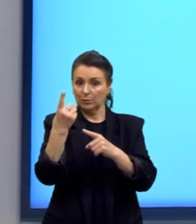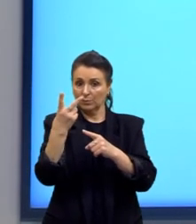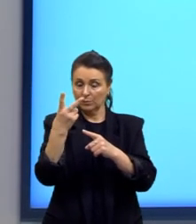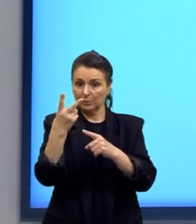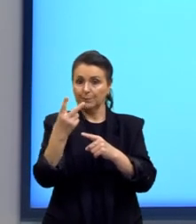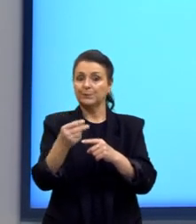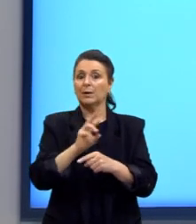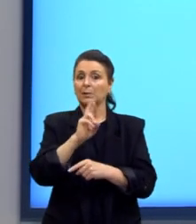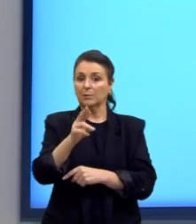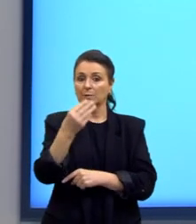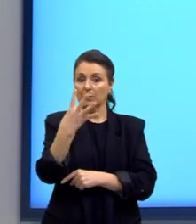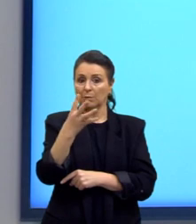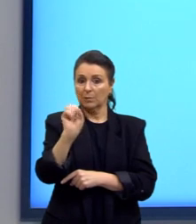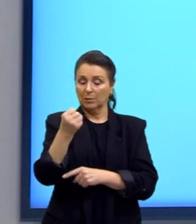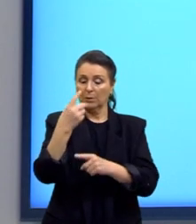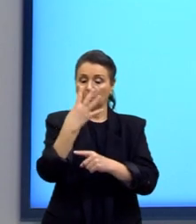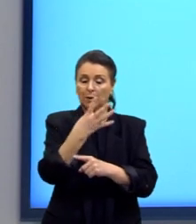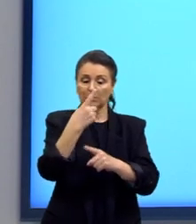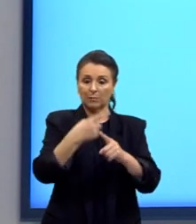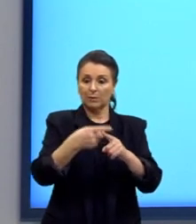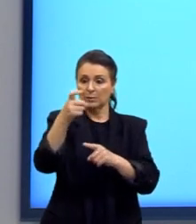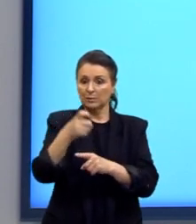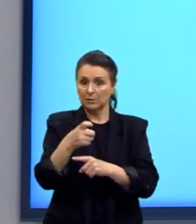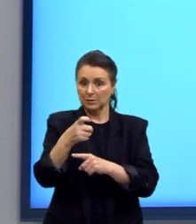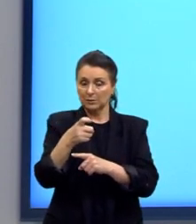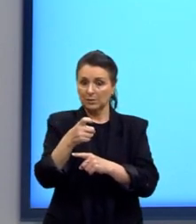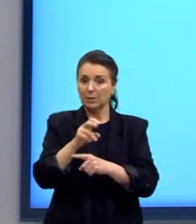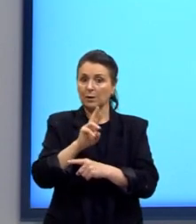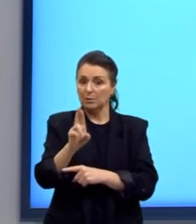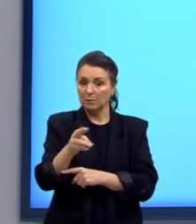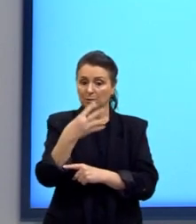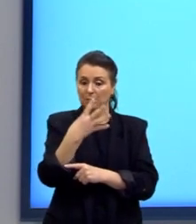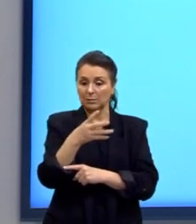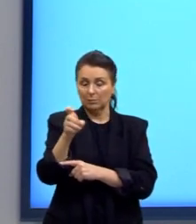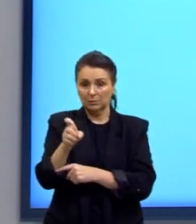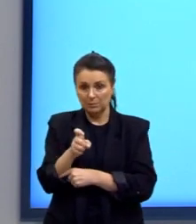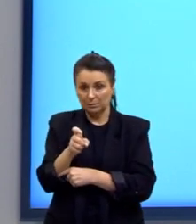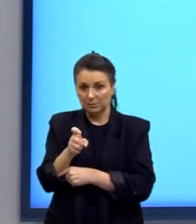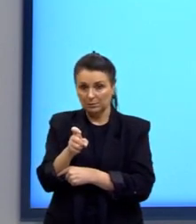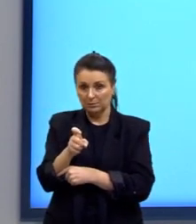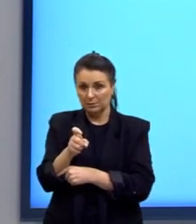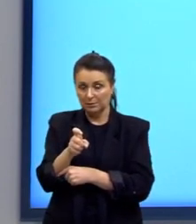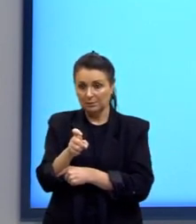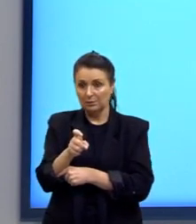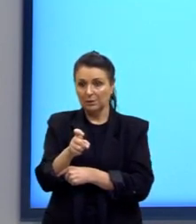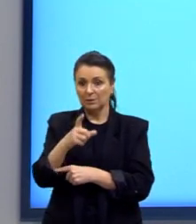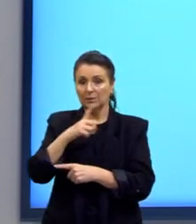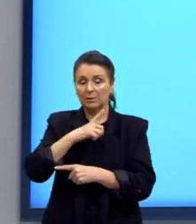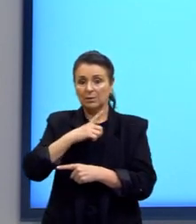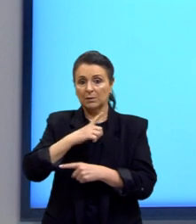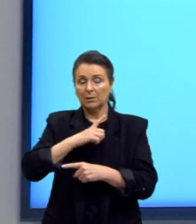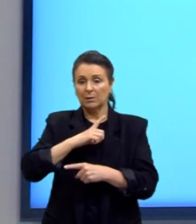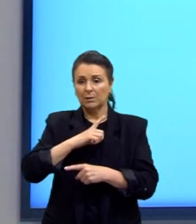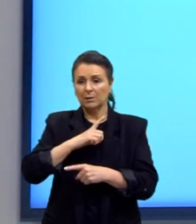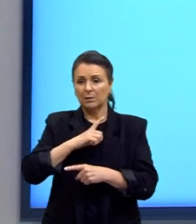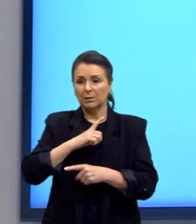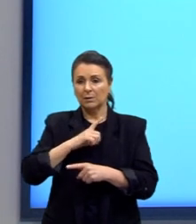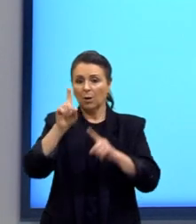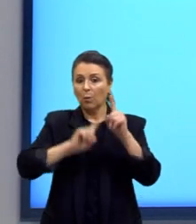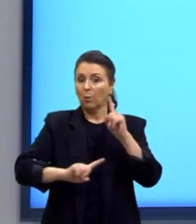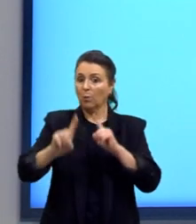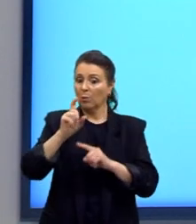48 e 4xx que resulta 4x bom eu tenho algumas